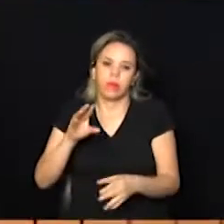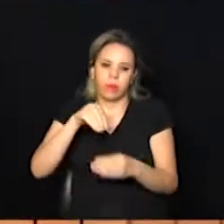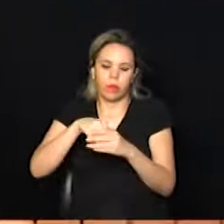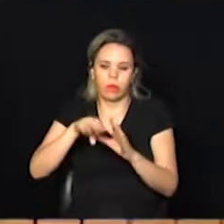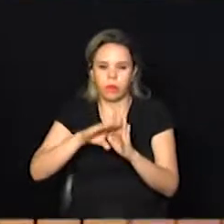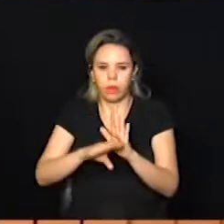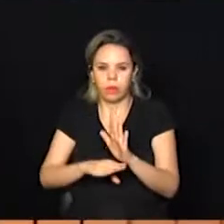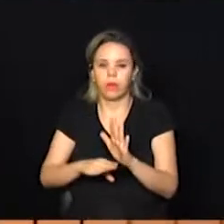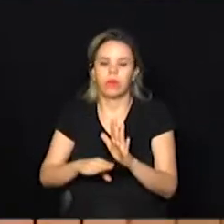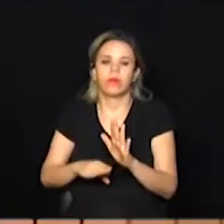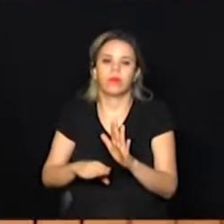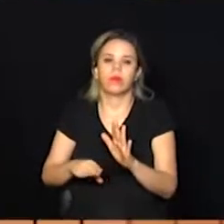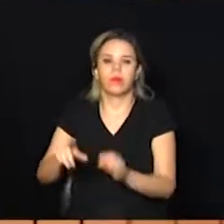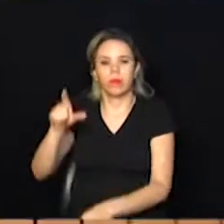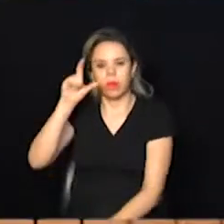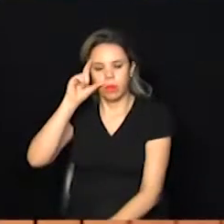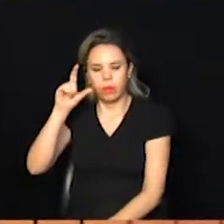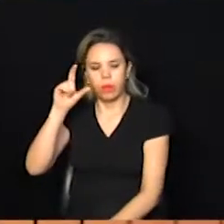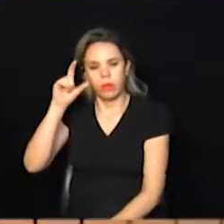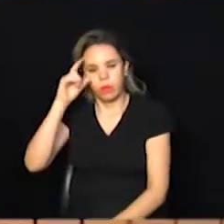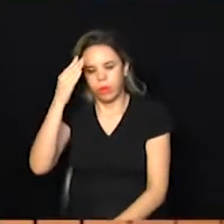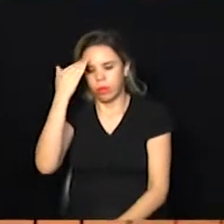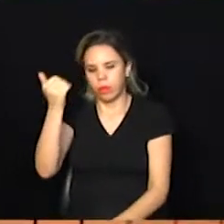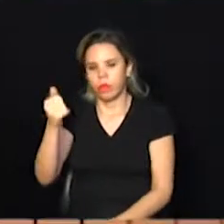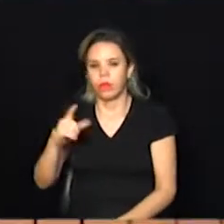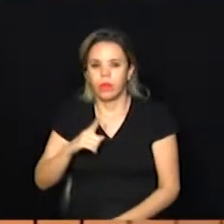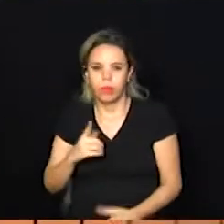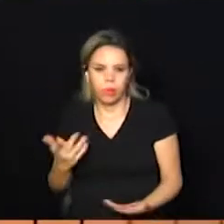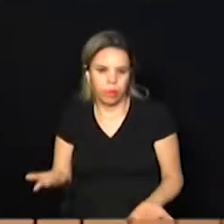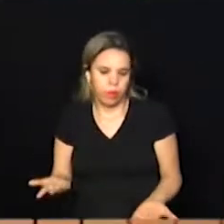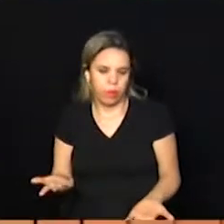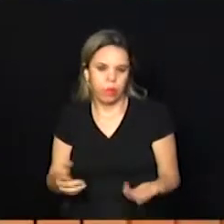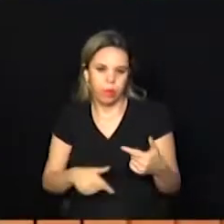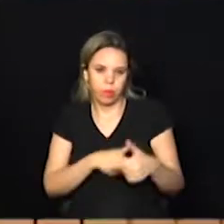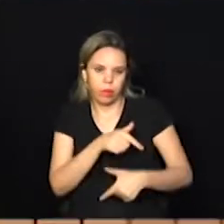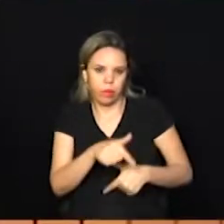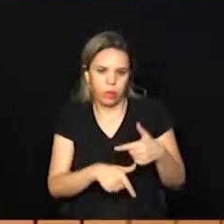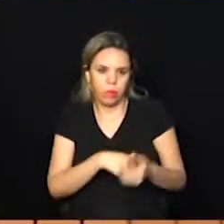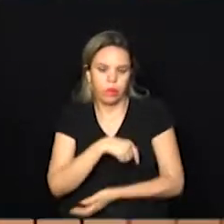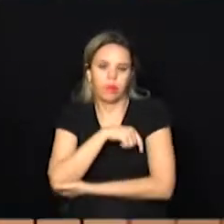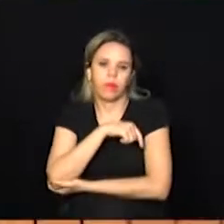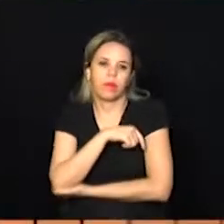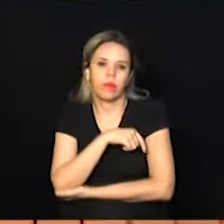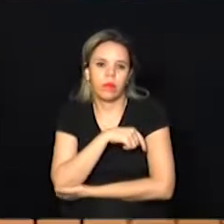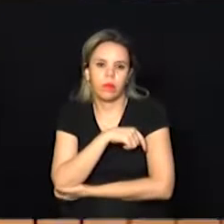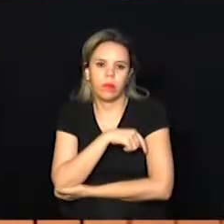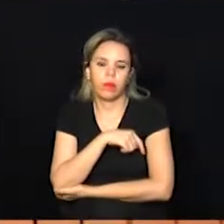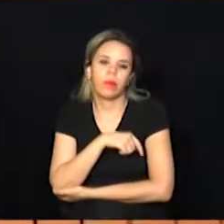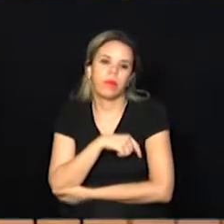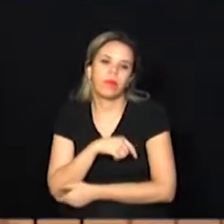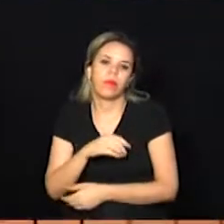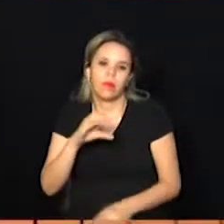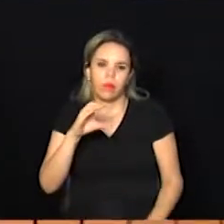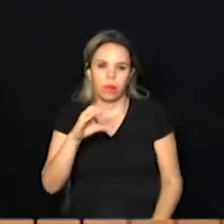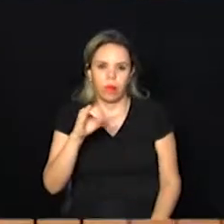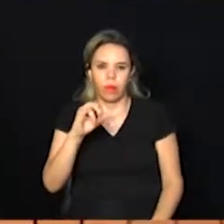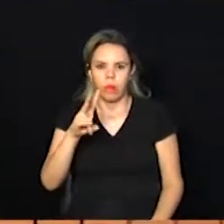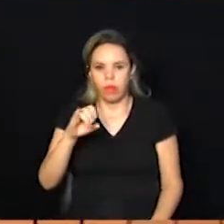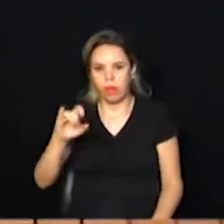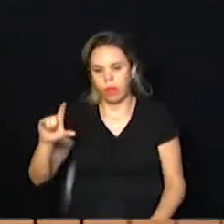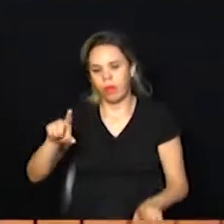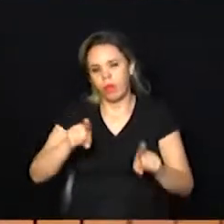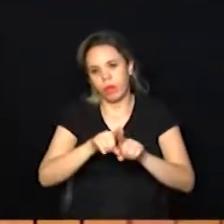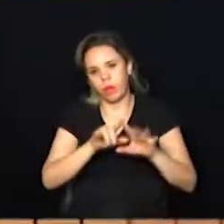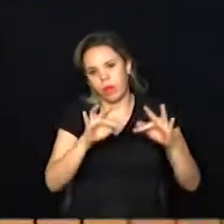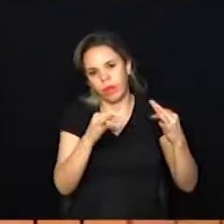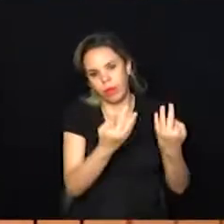varas especializadas, elas deveriam, enfim, trabalhar com caráter cível e familiar, ou seja, né, quer